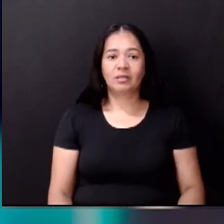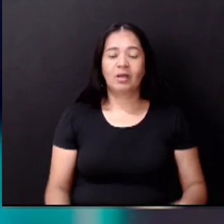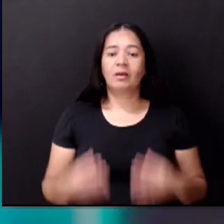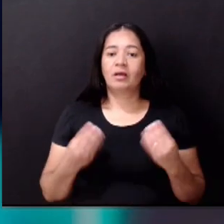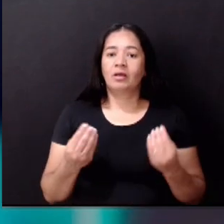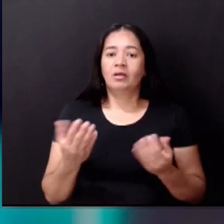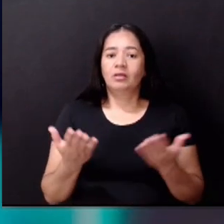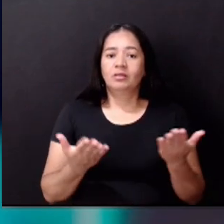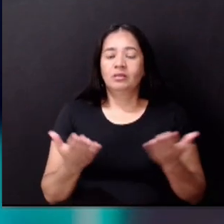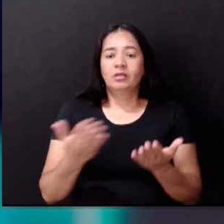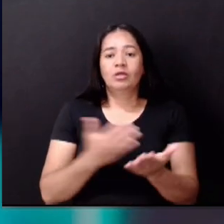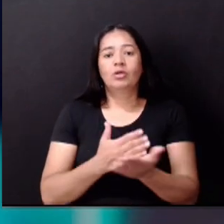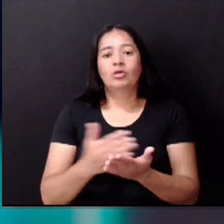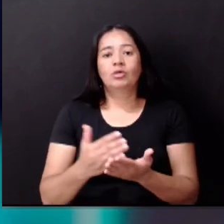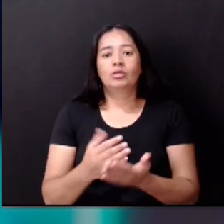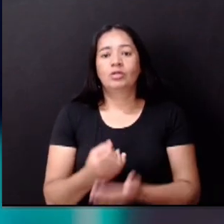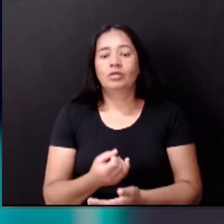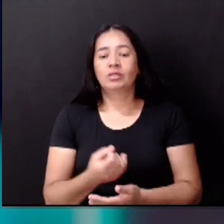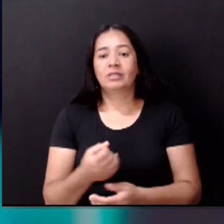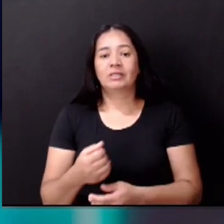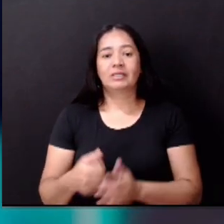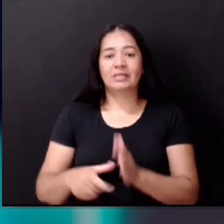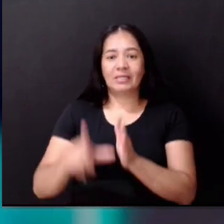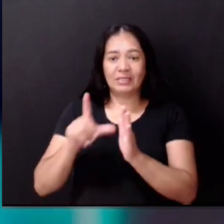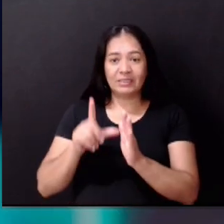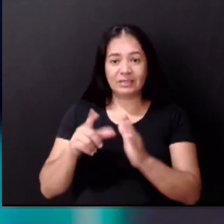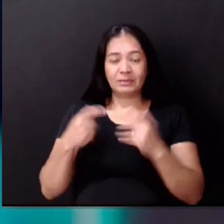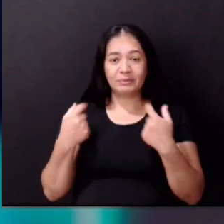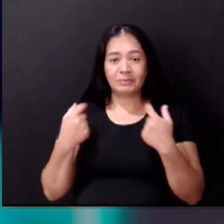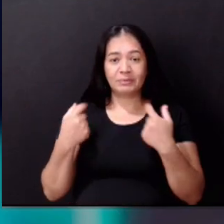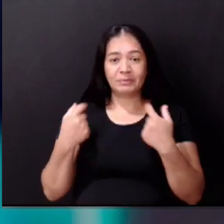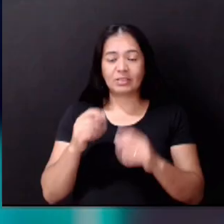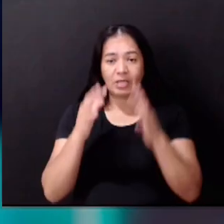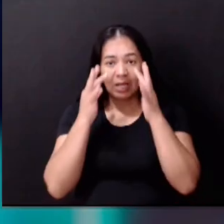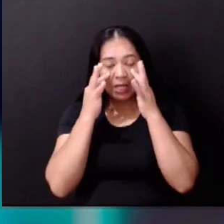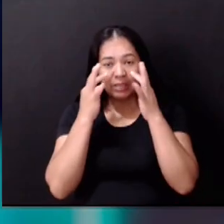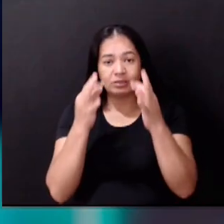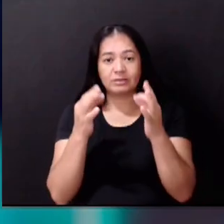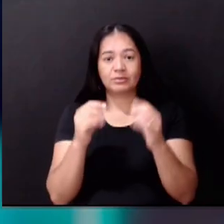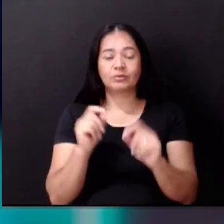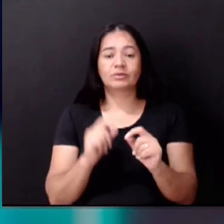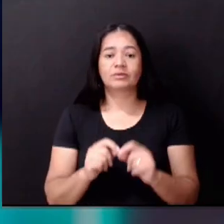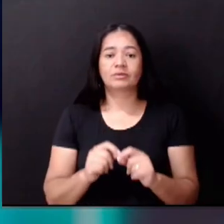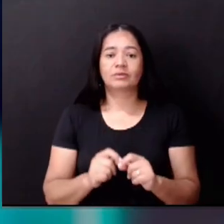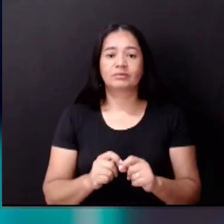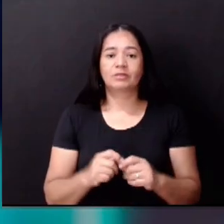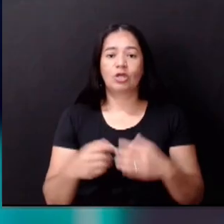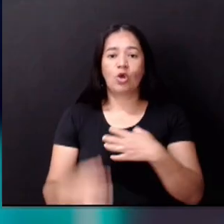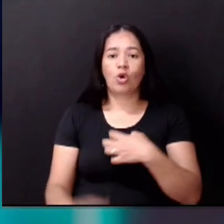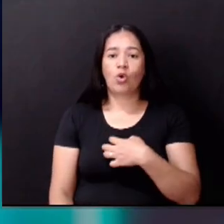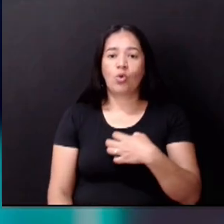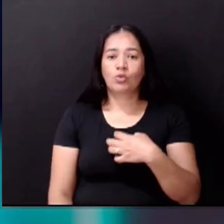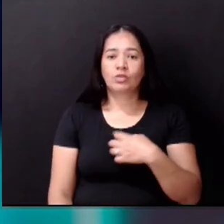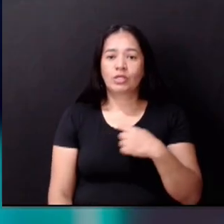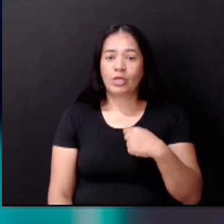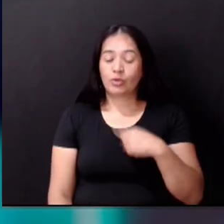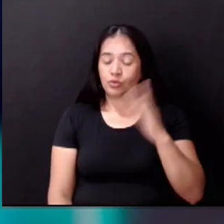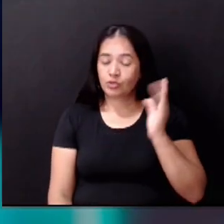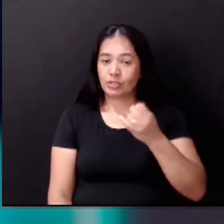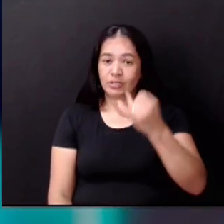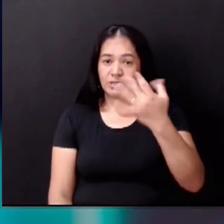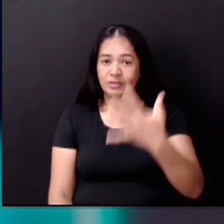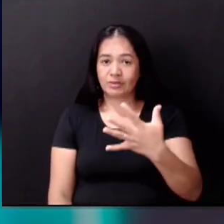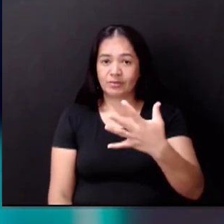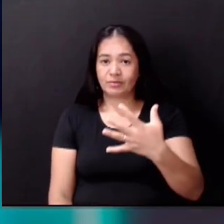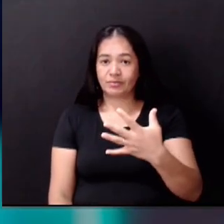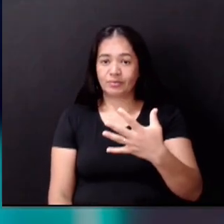o quanto antes, é necessário se atentar aos sinais. Os sintomas, como eu falei, os sintomas do TEA já podem ser